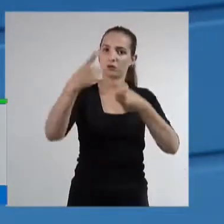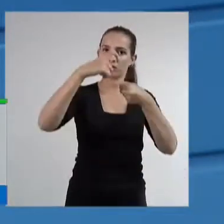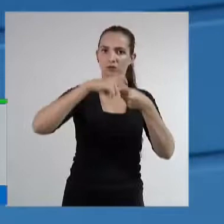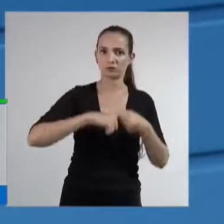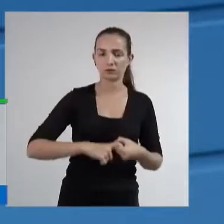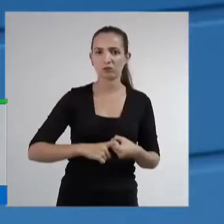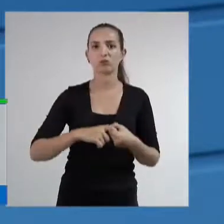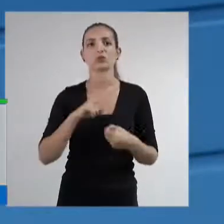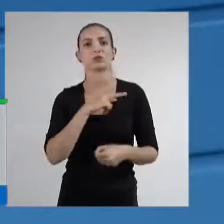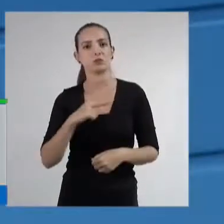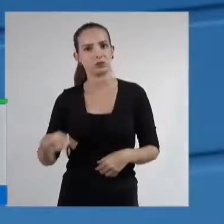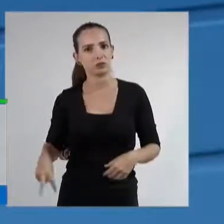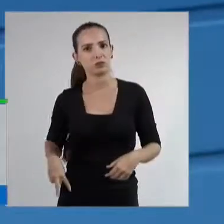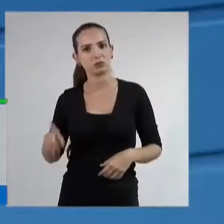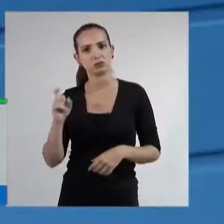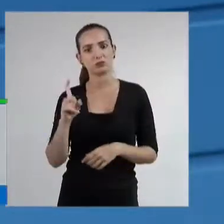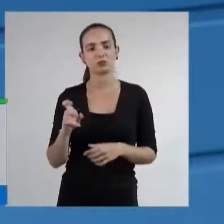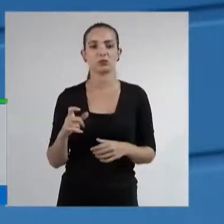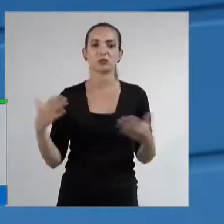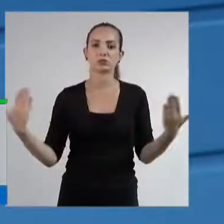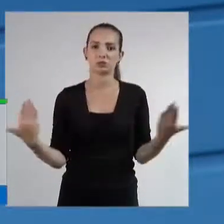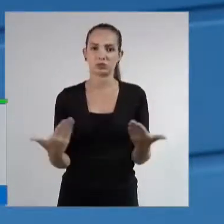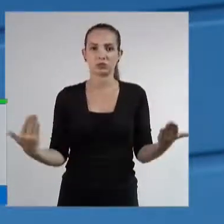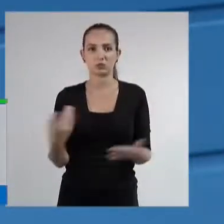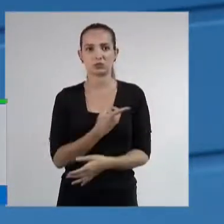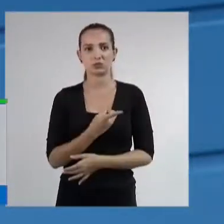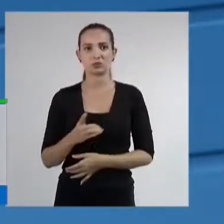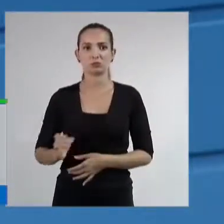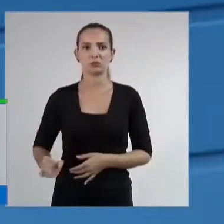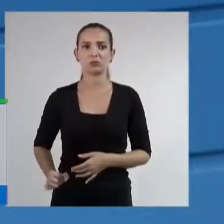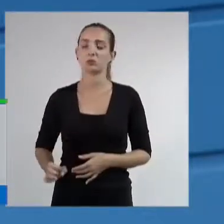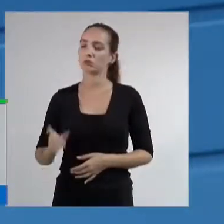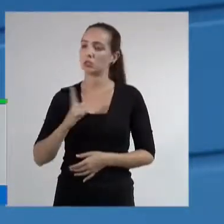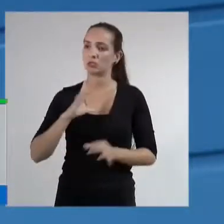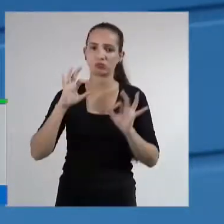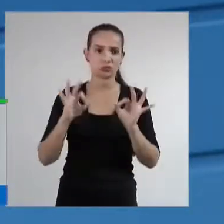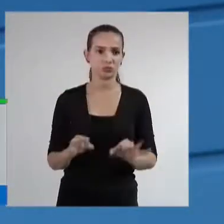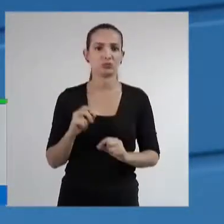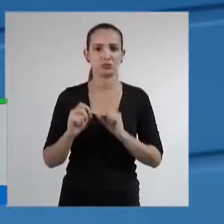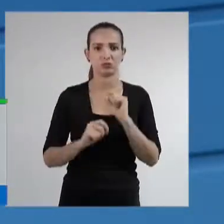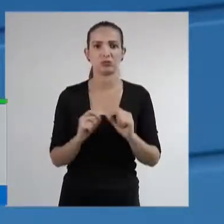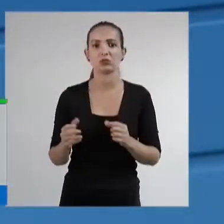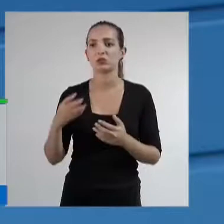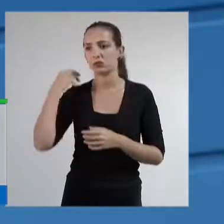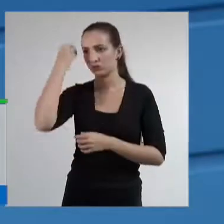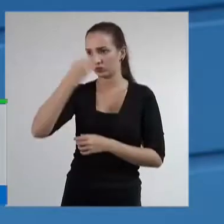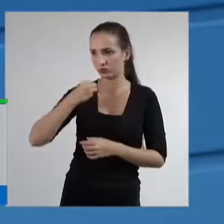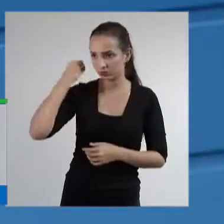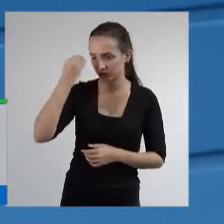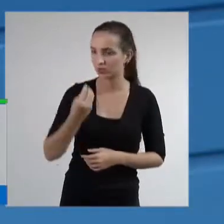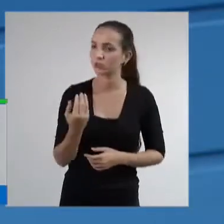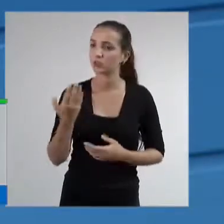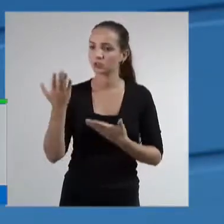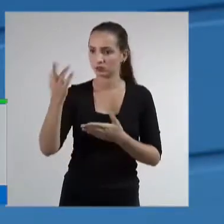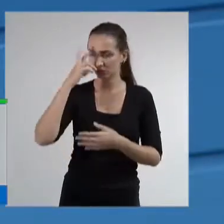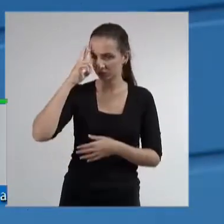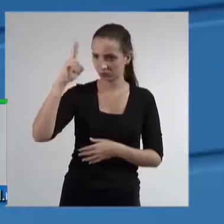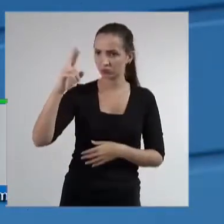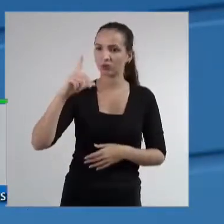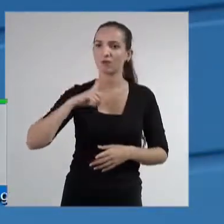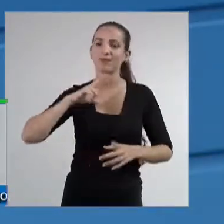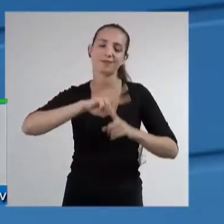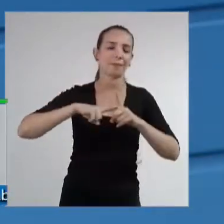sua contribuição e agora alçada à condição de deputado estadual. Não tem dúvida nenhuma de que a experiência, o trabalho,